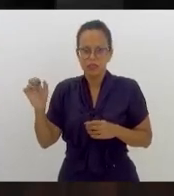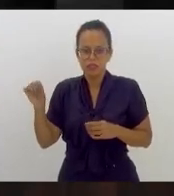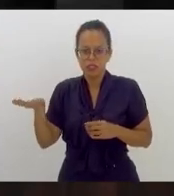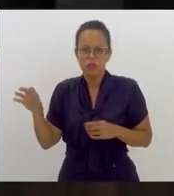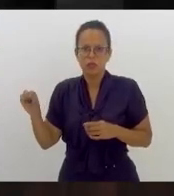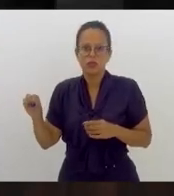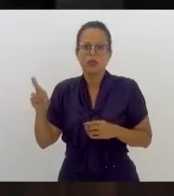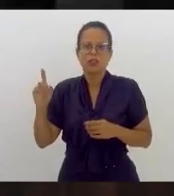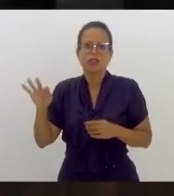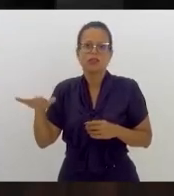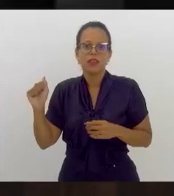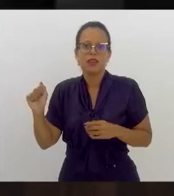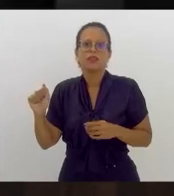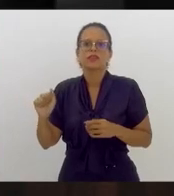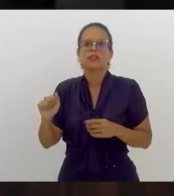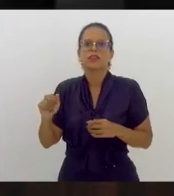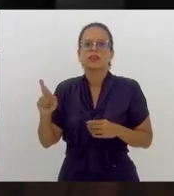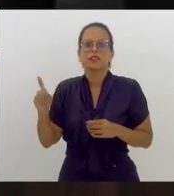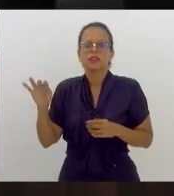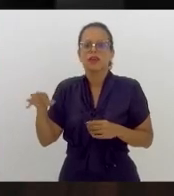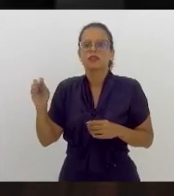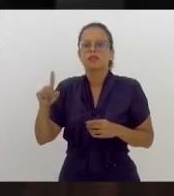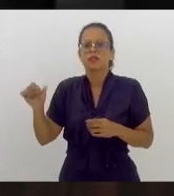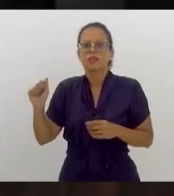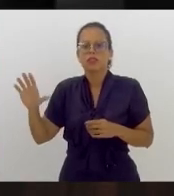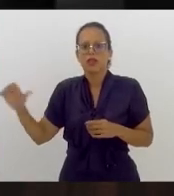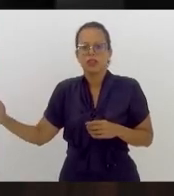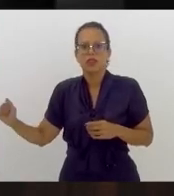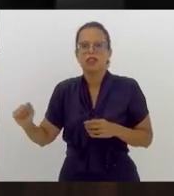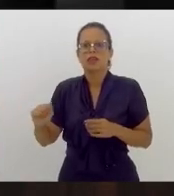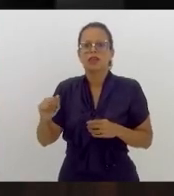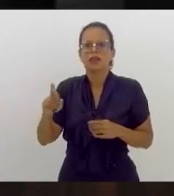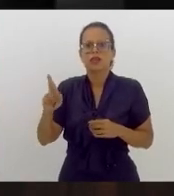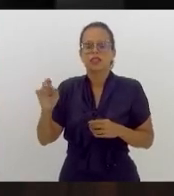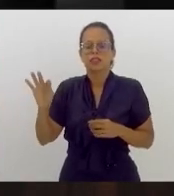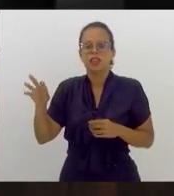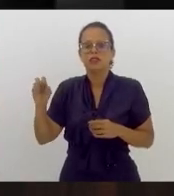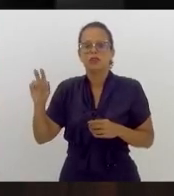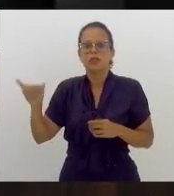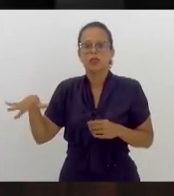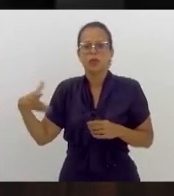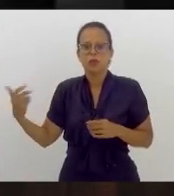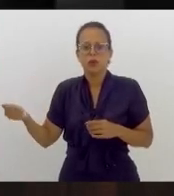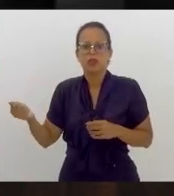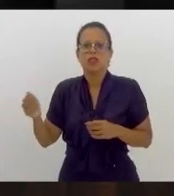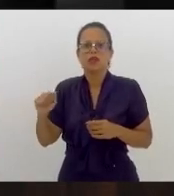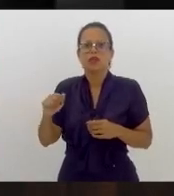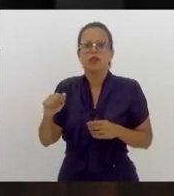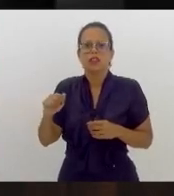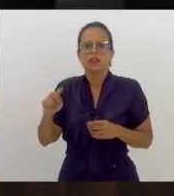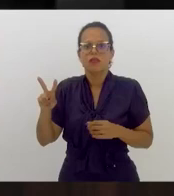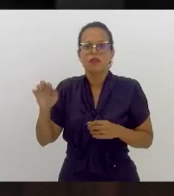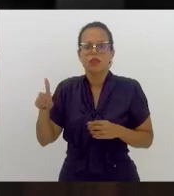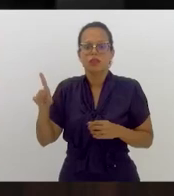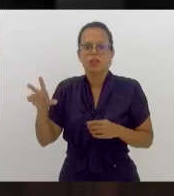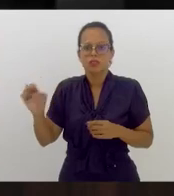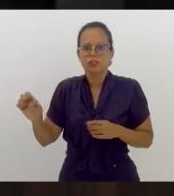deputado Renata Souza, deputado Renato Zaca, deputado Tiago Pampolha, deputado Valdeci da Saúde, deputado Valdec